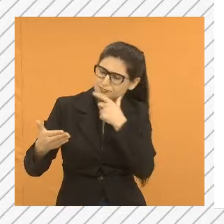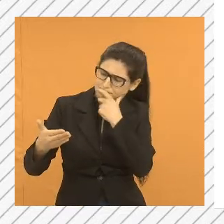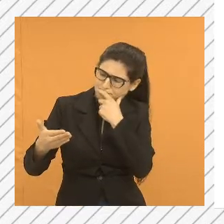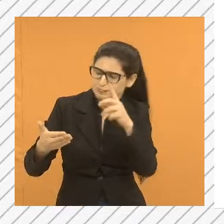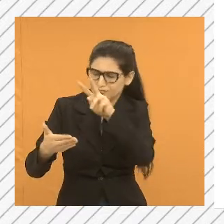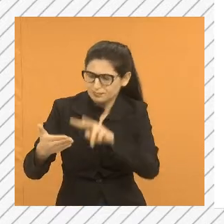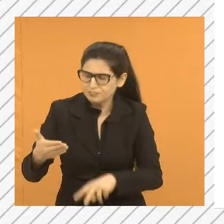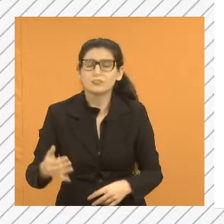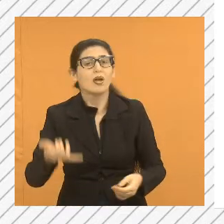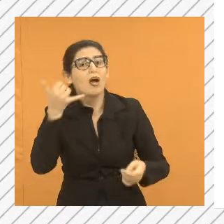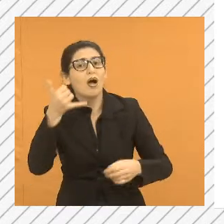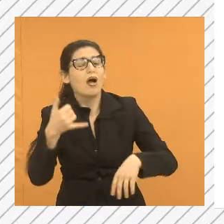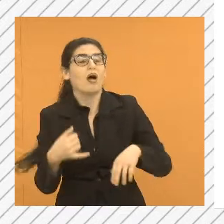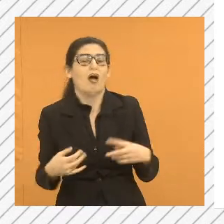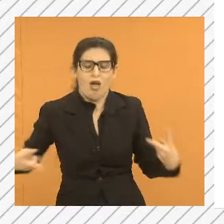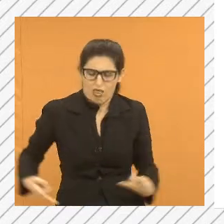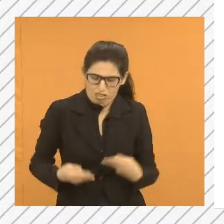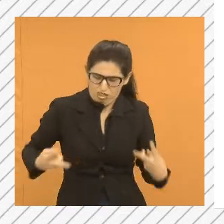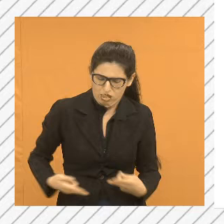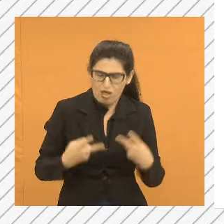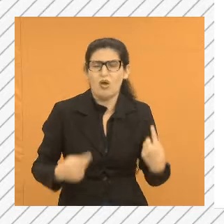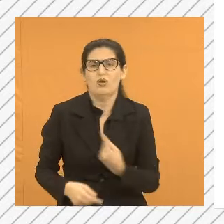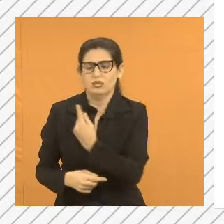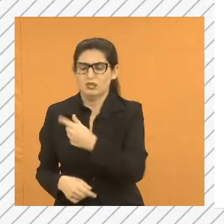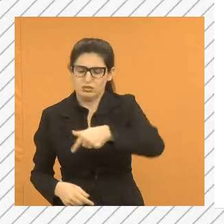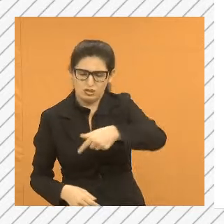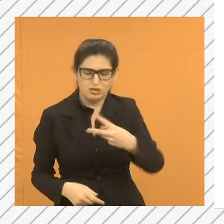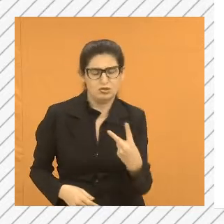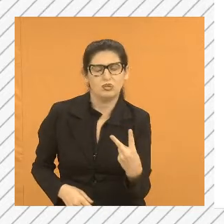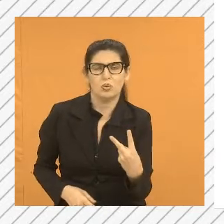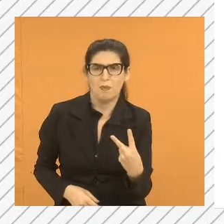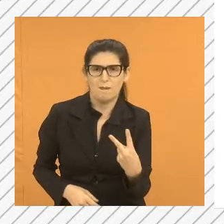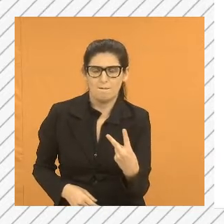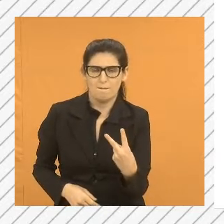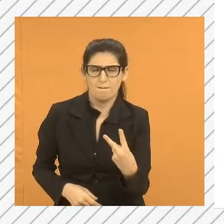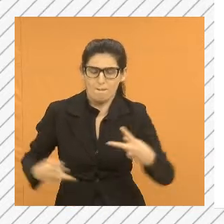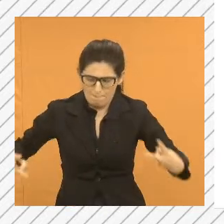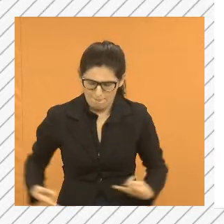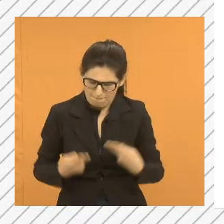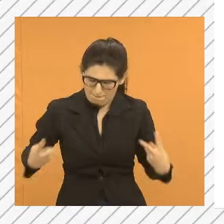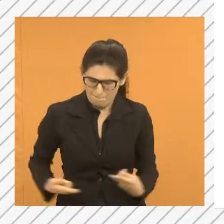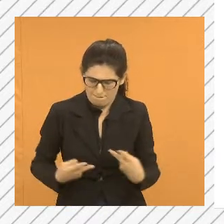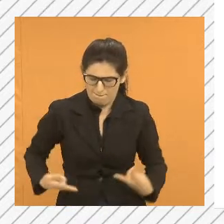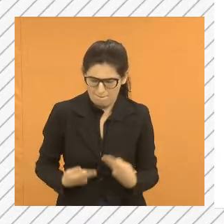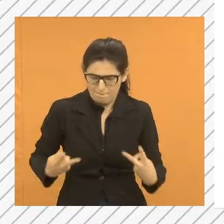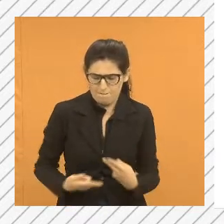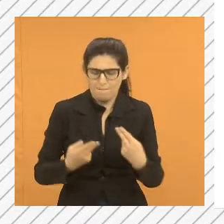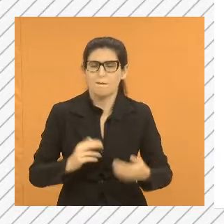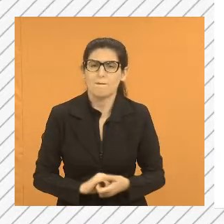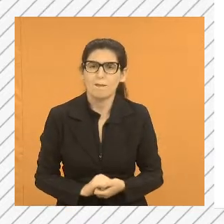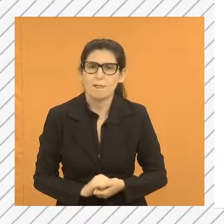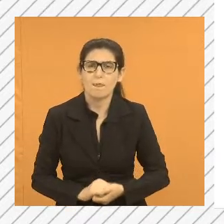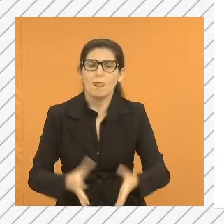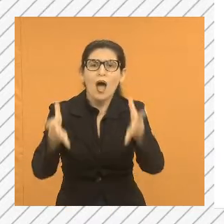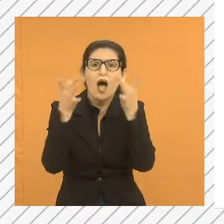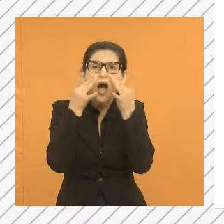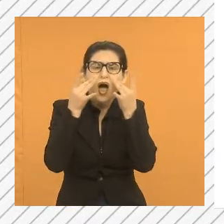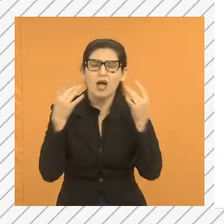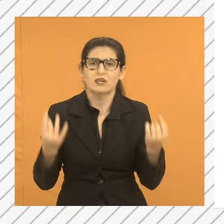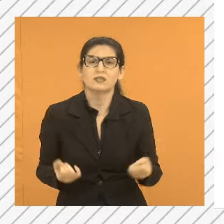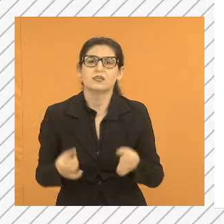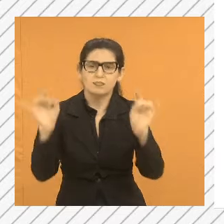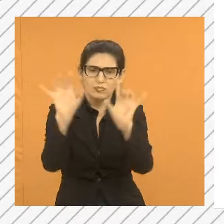uma chamada de cirurgias eletivas, 172 cirurgias eletivas. Na atenção especializada,